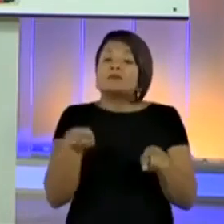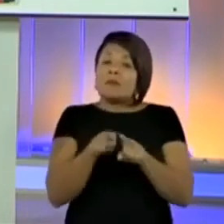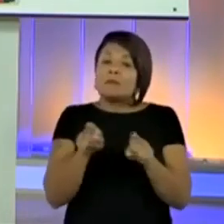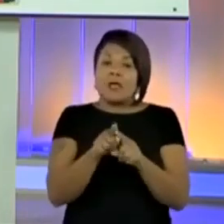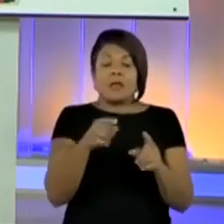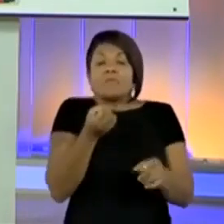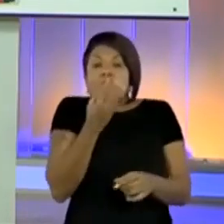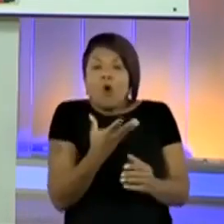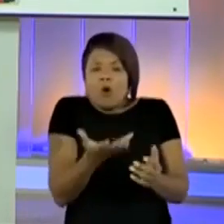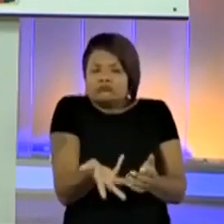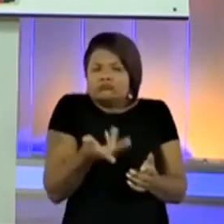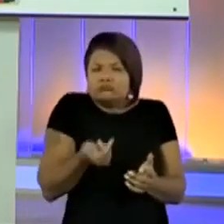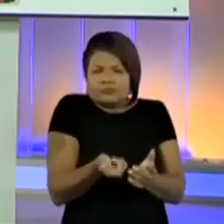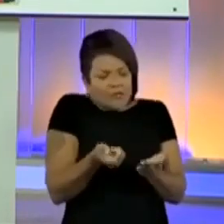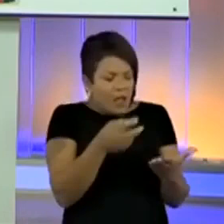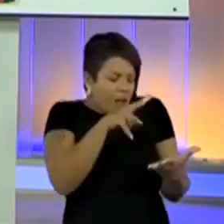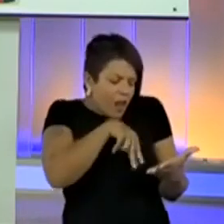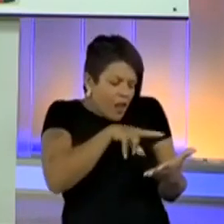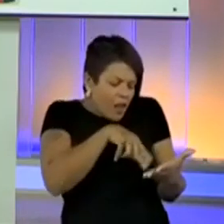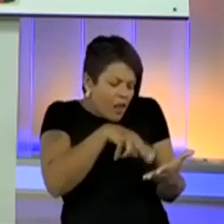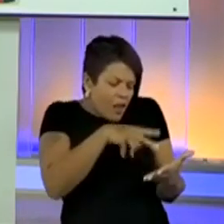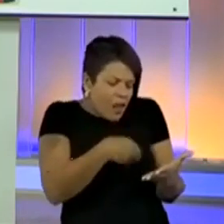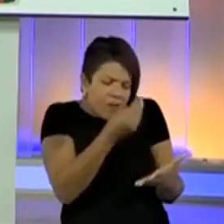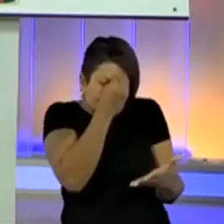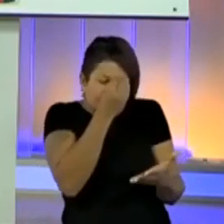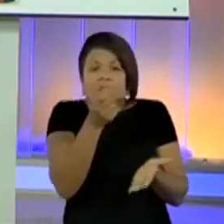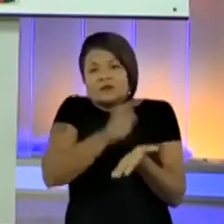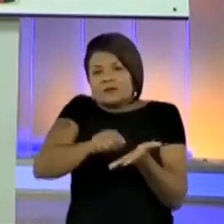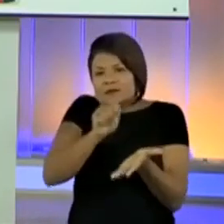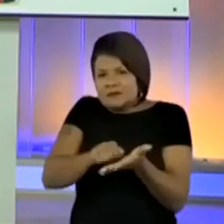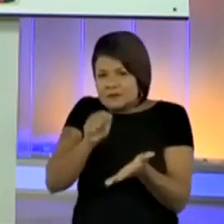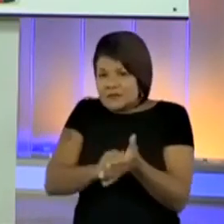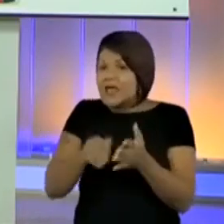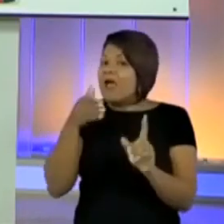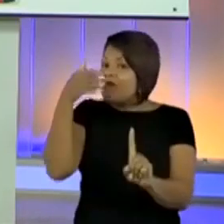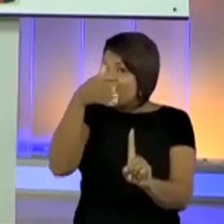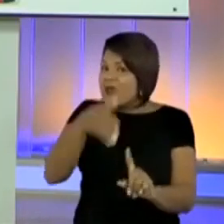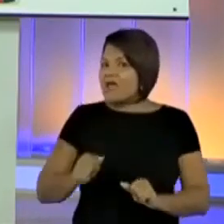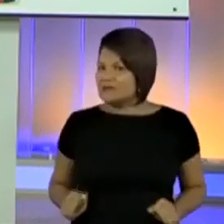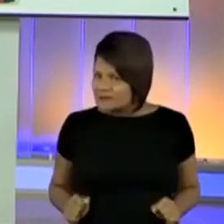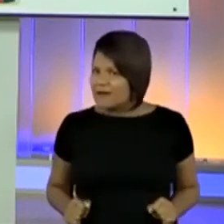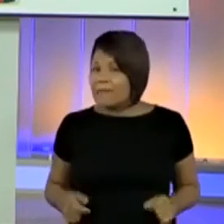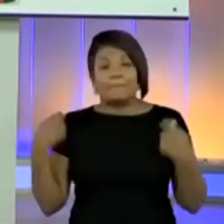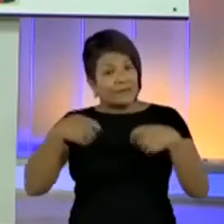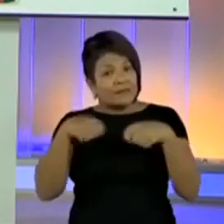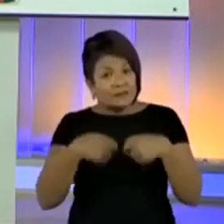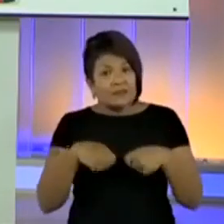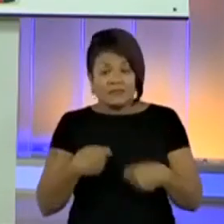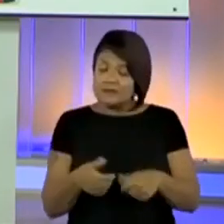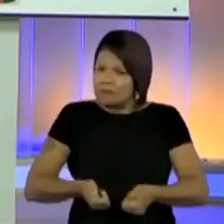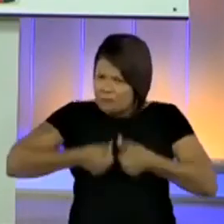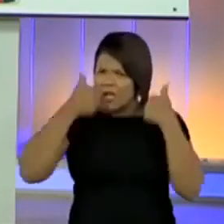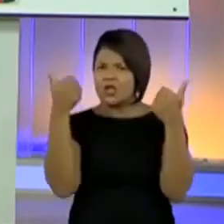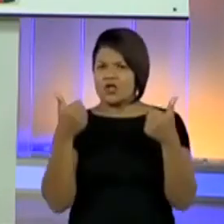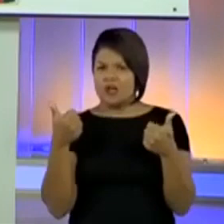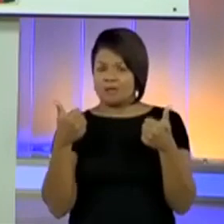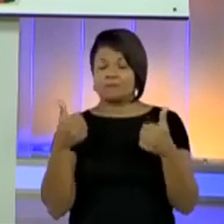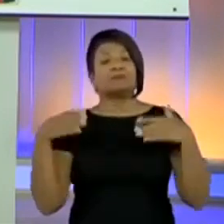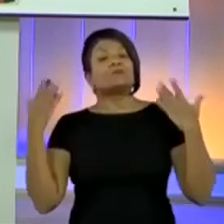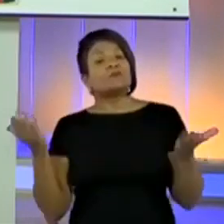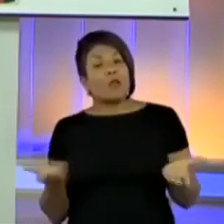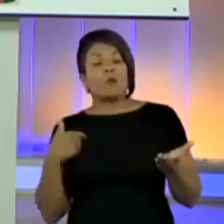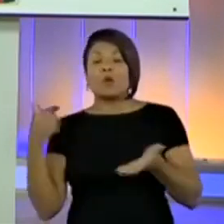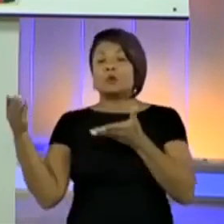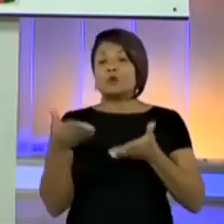para esses alunos terem muito mais referências para poder escrever melhor e ler melhor. Então, desse modo, hoje eu trouxe aqui